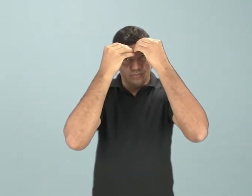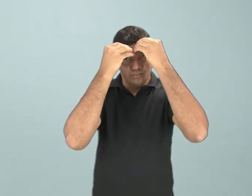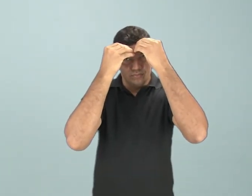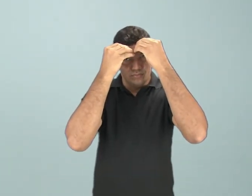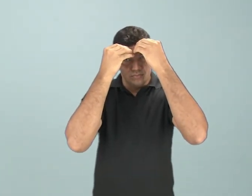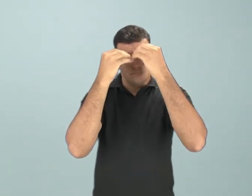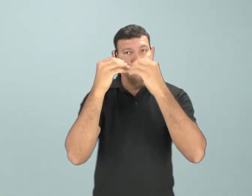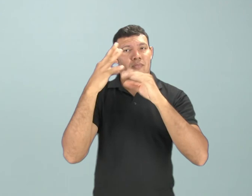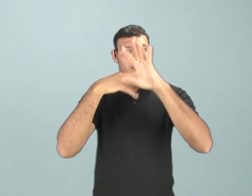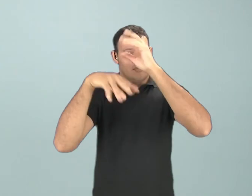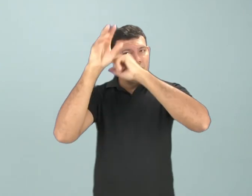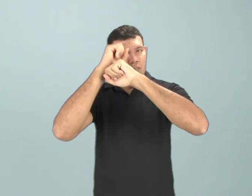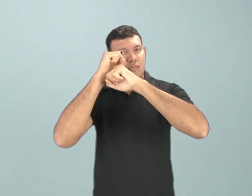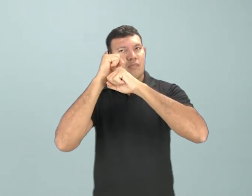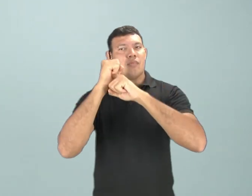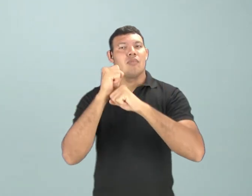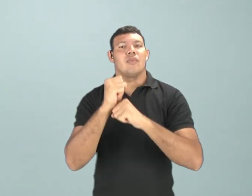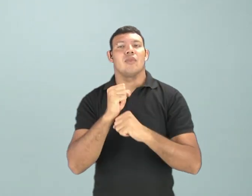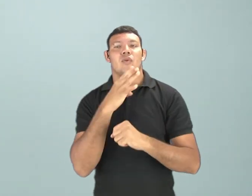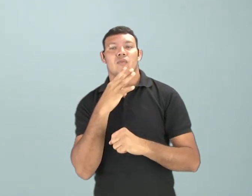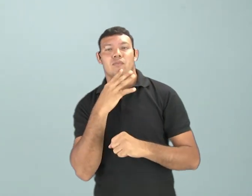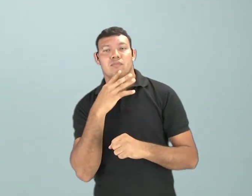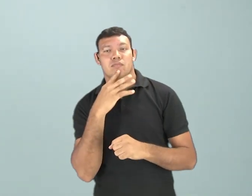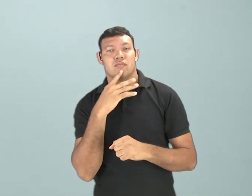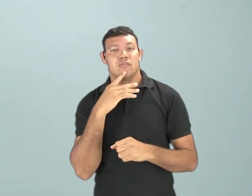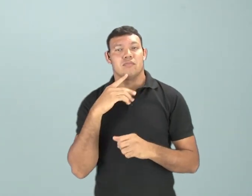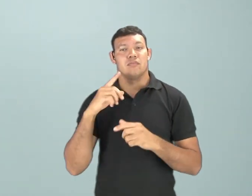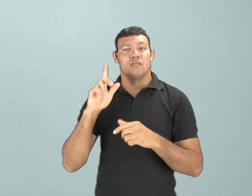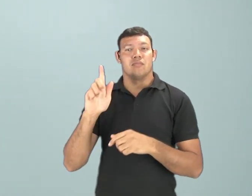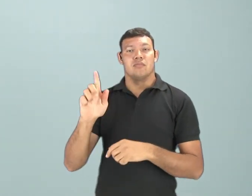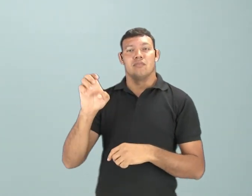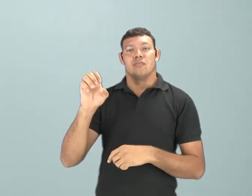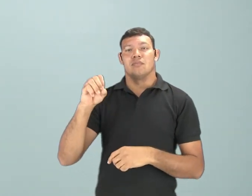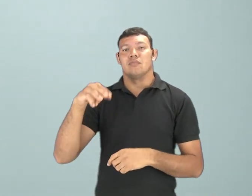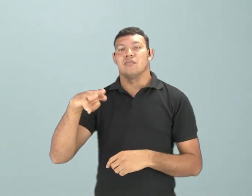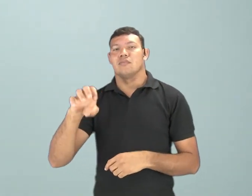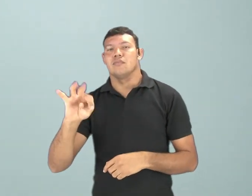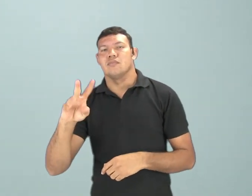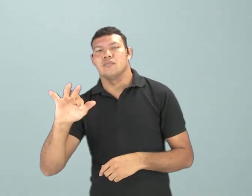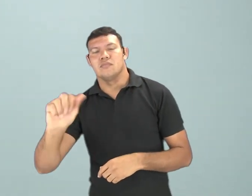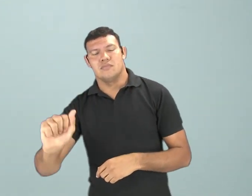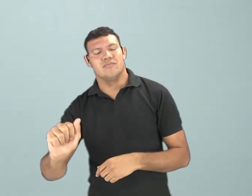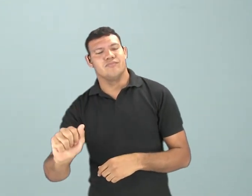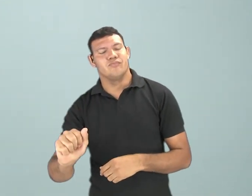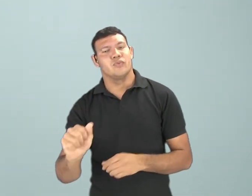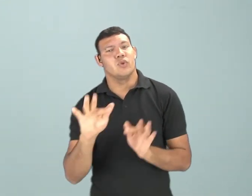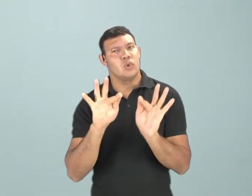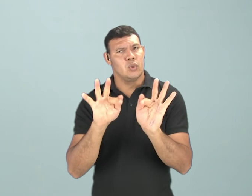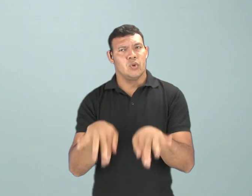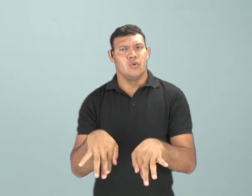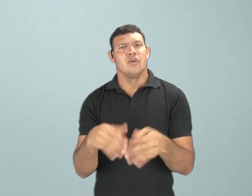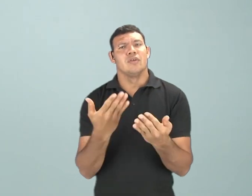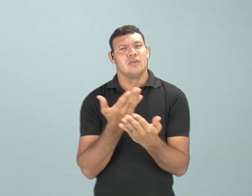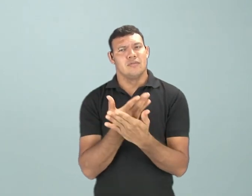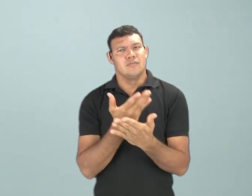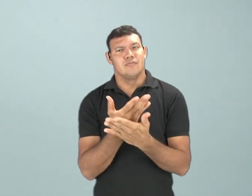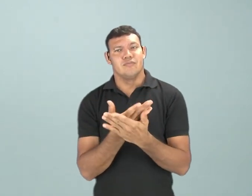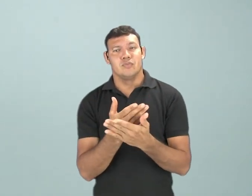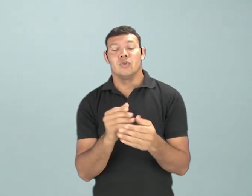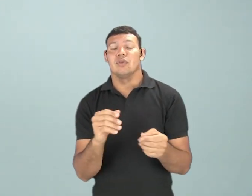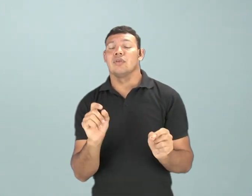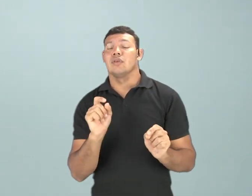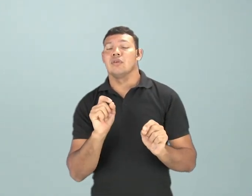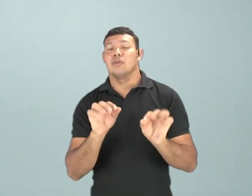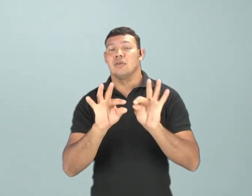em mente para desenvolver os conhecimentos geométricos oi gente nós ficamos por aqui sobre